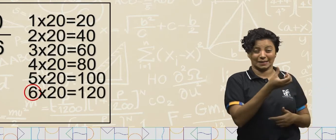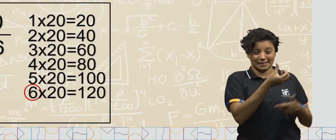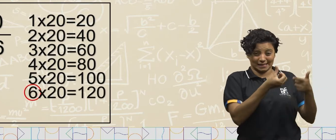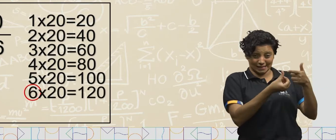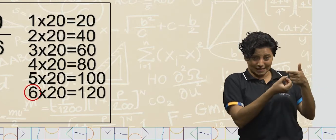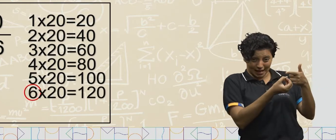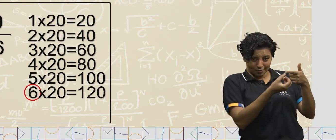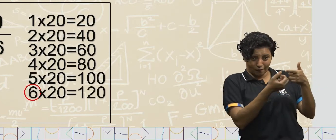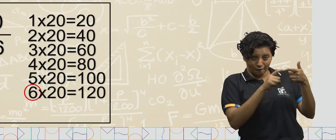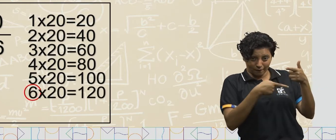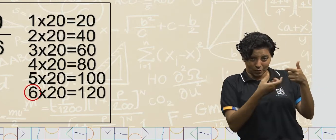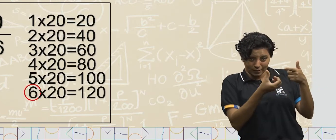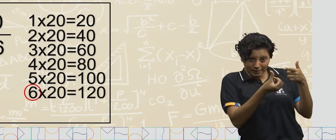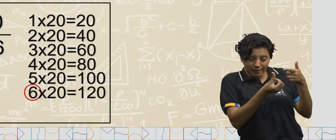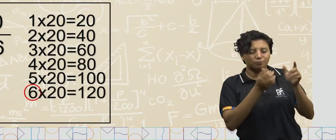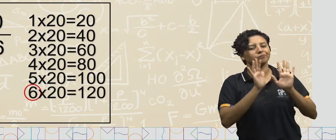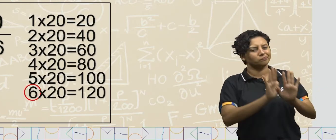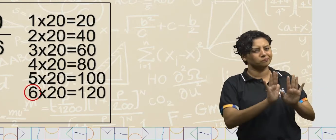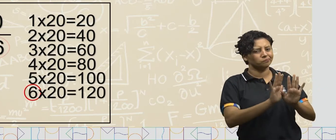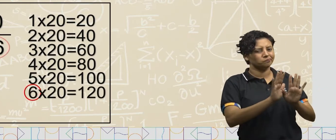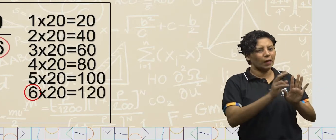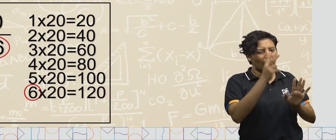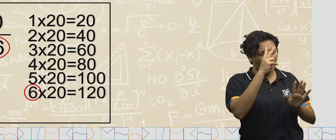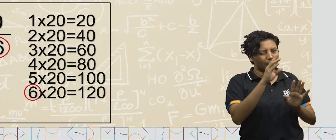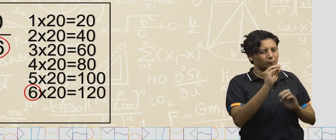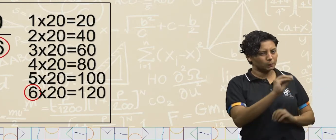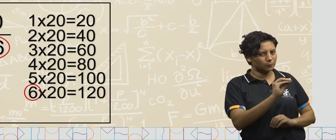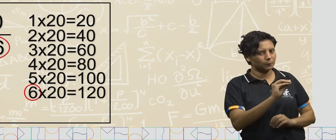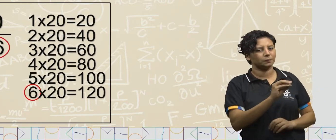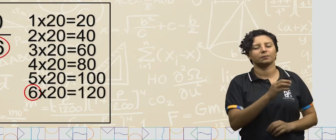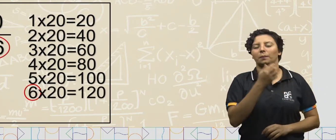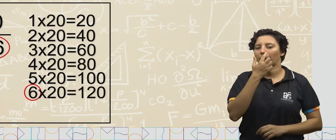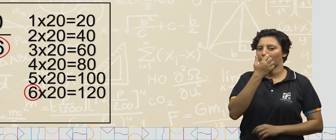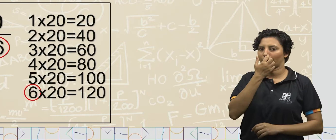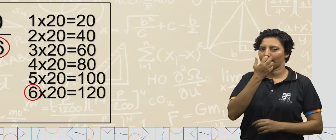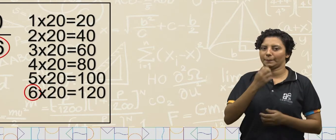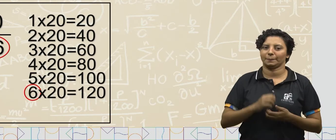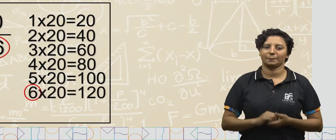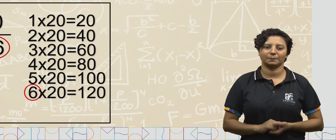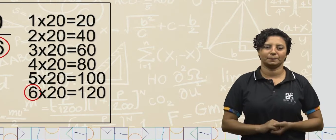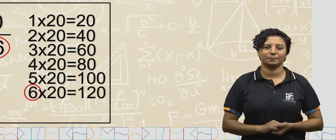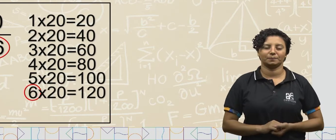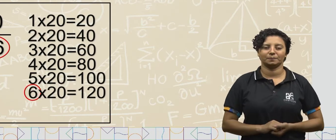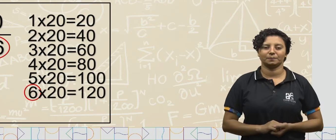0. Fechamos a conta e guardamos esse resultado,